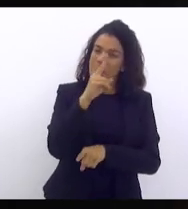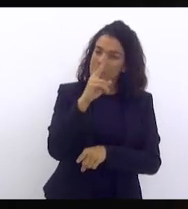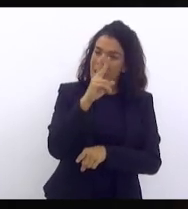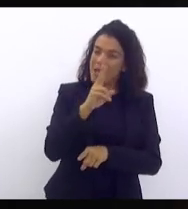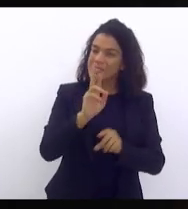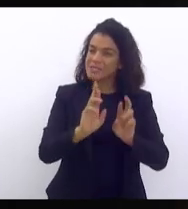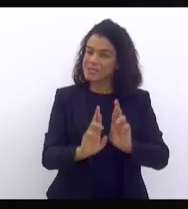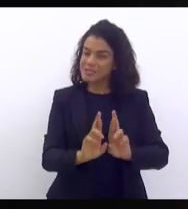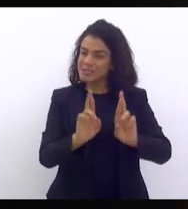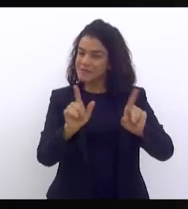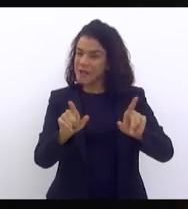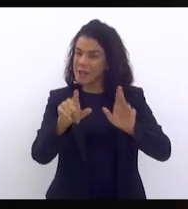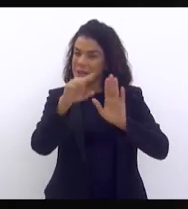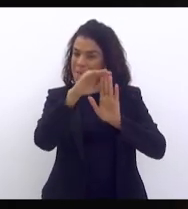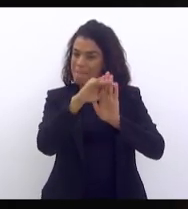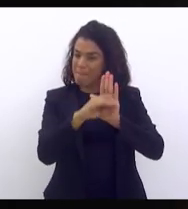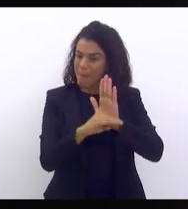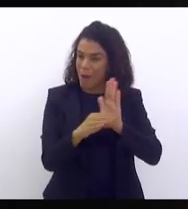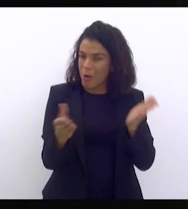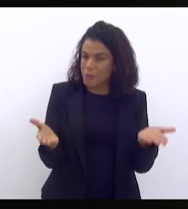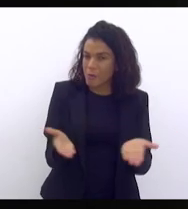diferente da pauta de hoje, né,